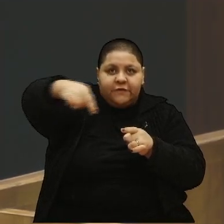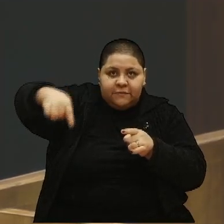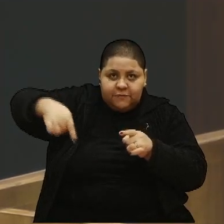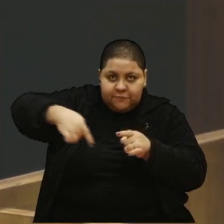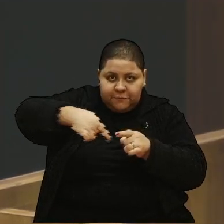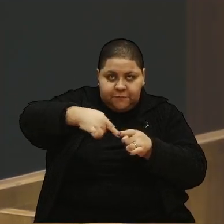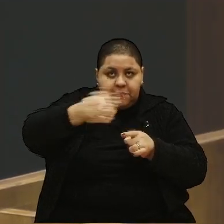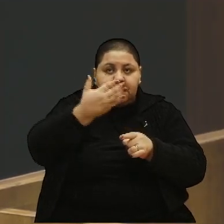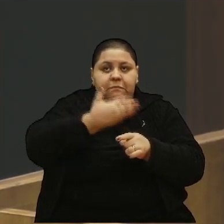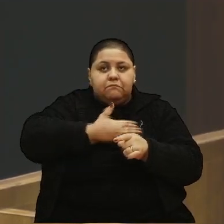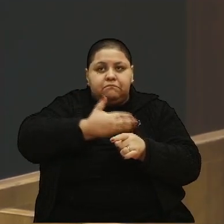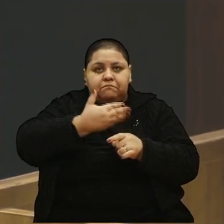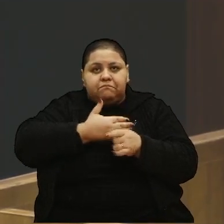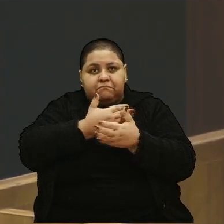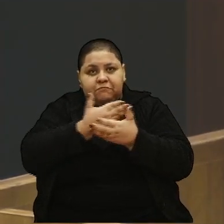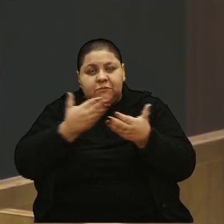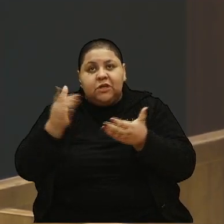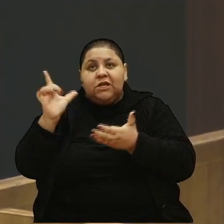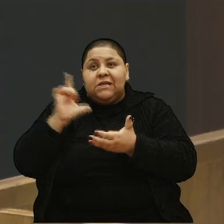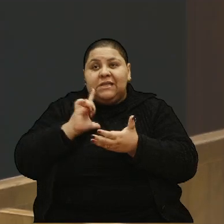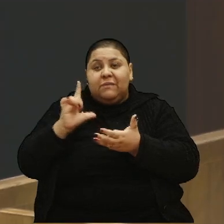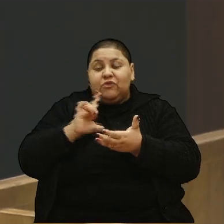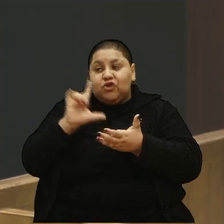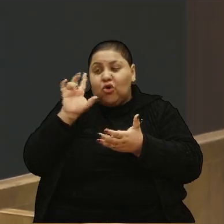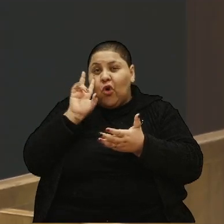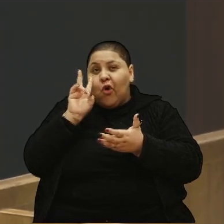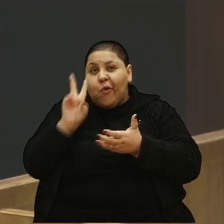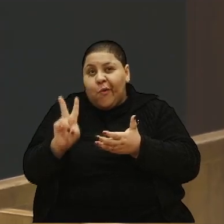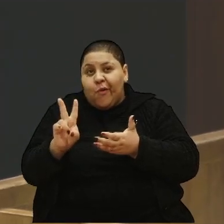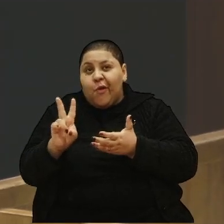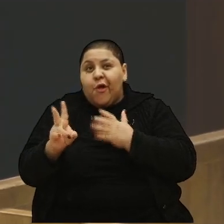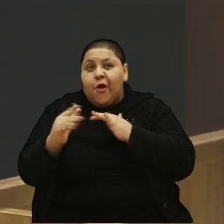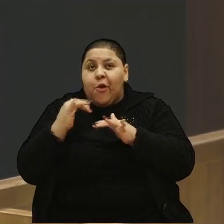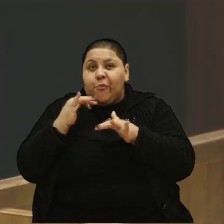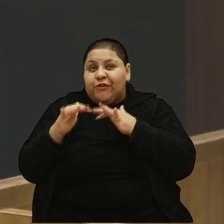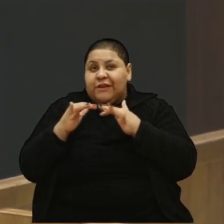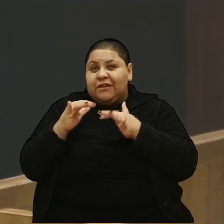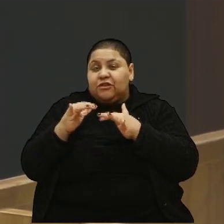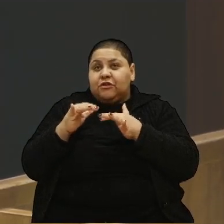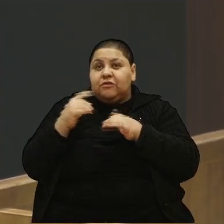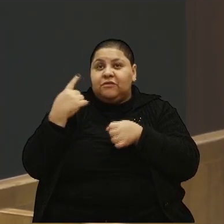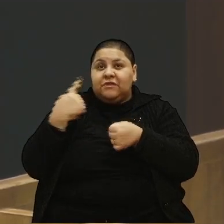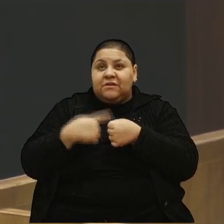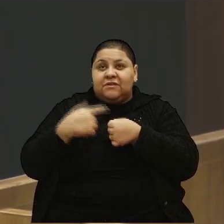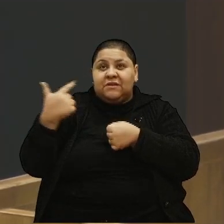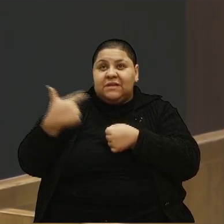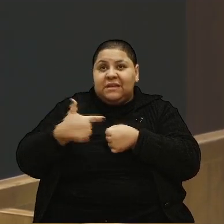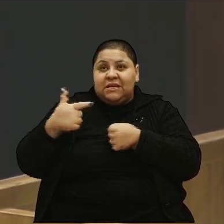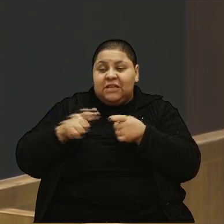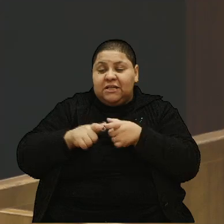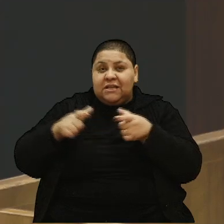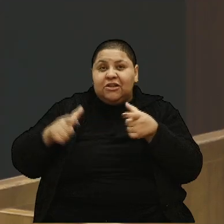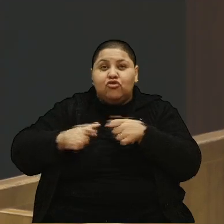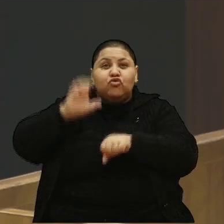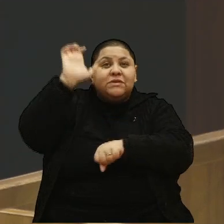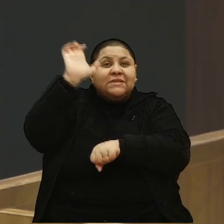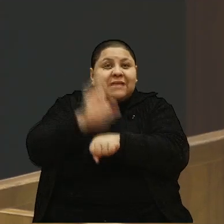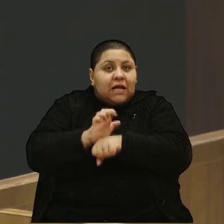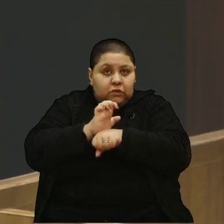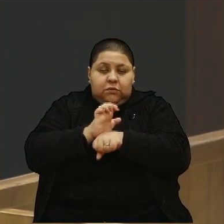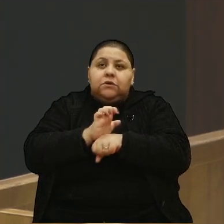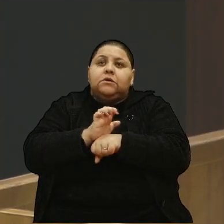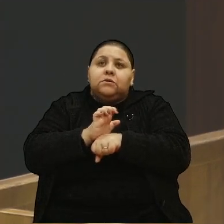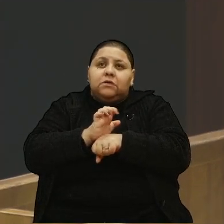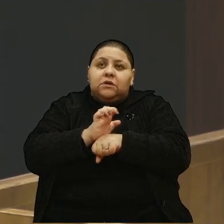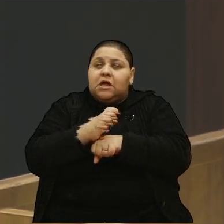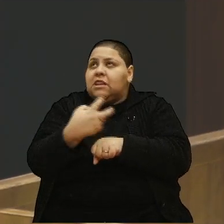Meus amigos, nós temos que olhar para o trânsito da nossa cidade. A segunda maior cidade do estado